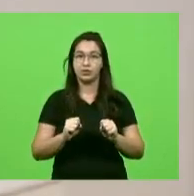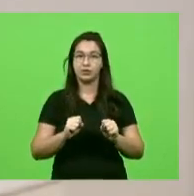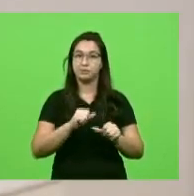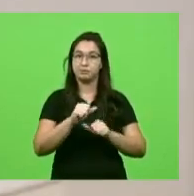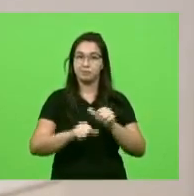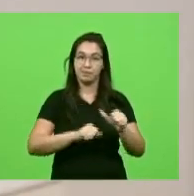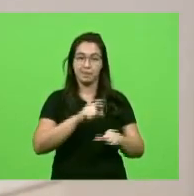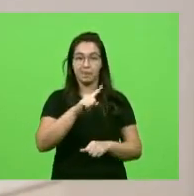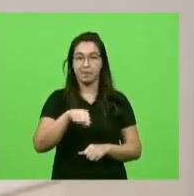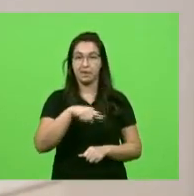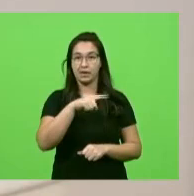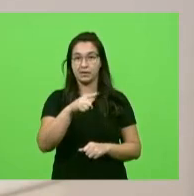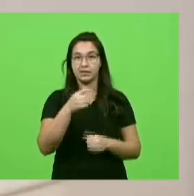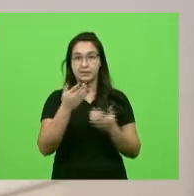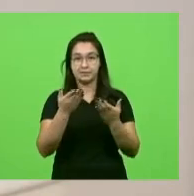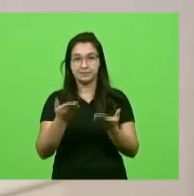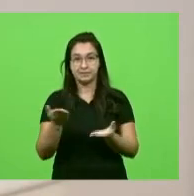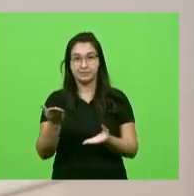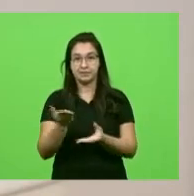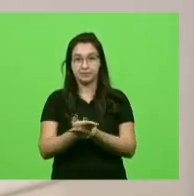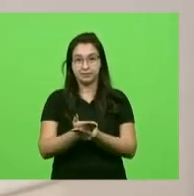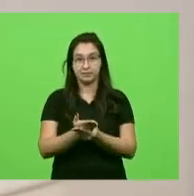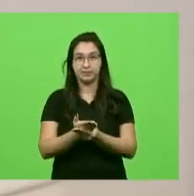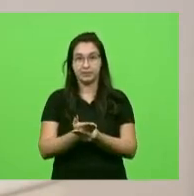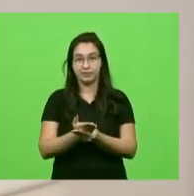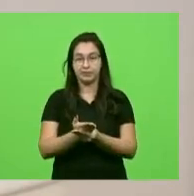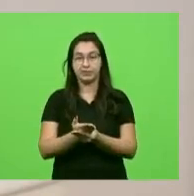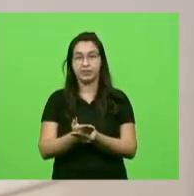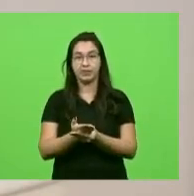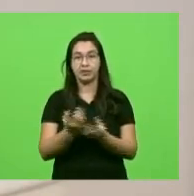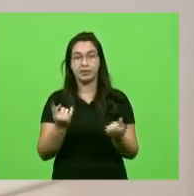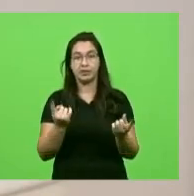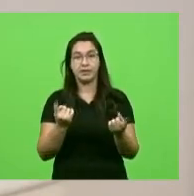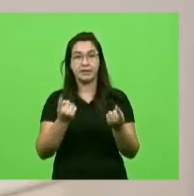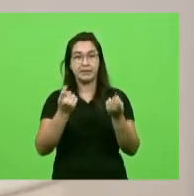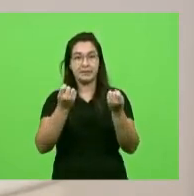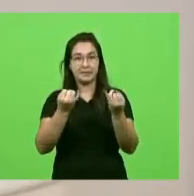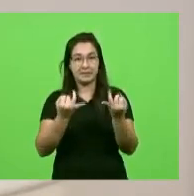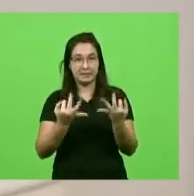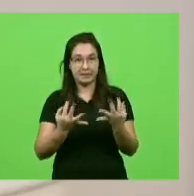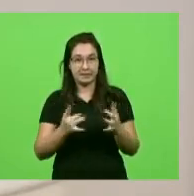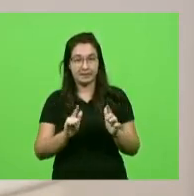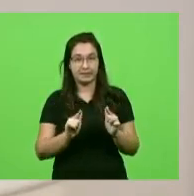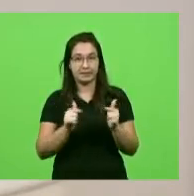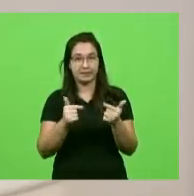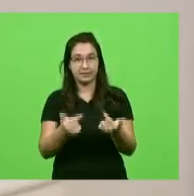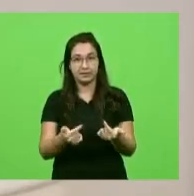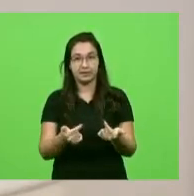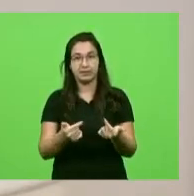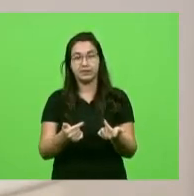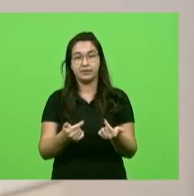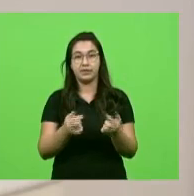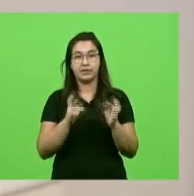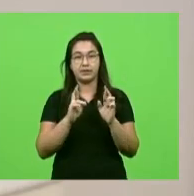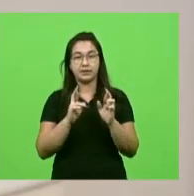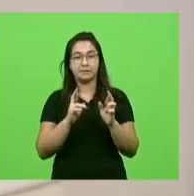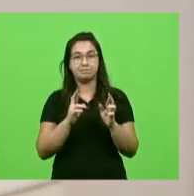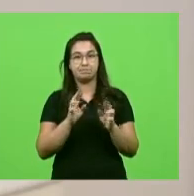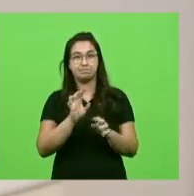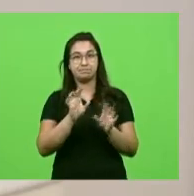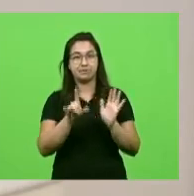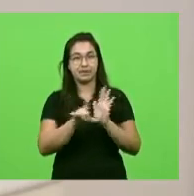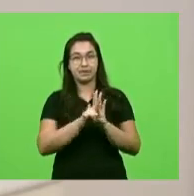de processo em que sejam assegurados o contraditório e a ampla defesa em respeito à lei específica, fecha